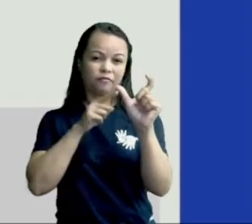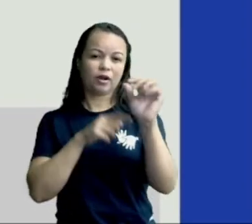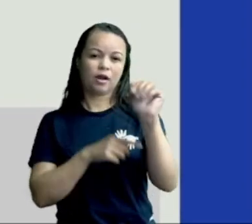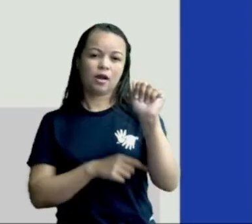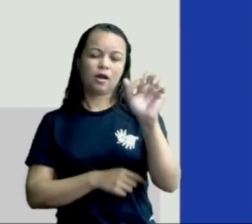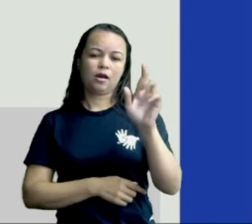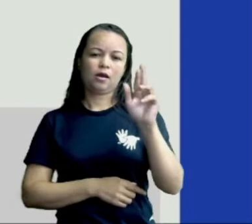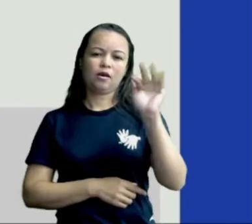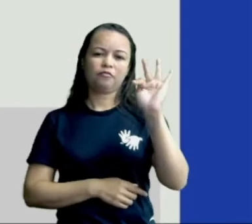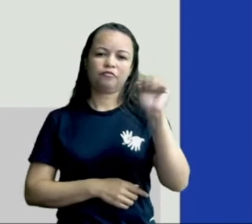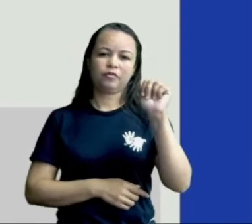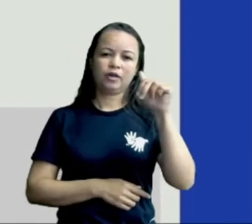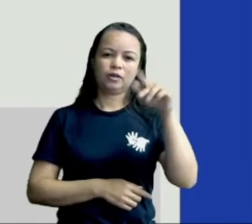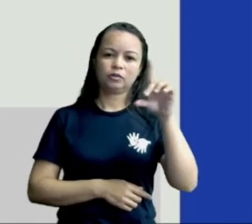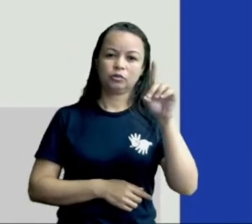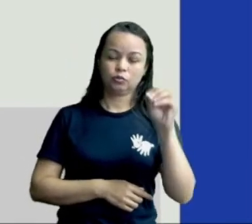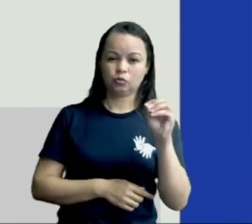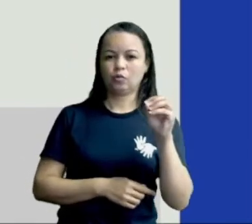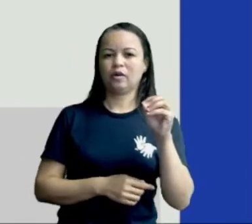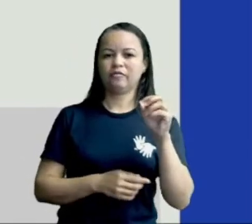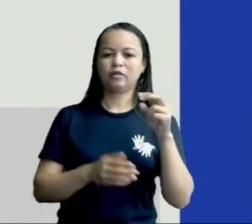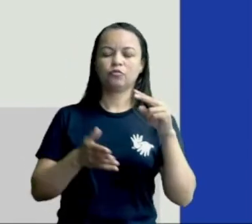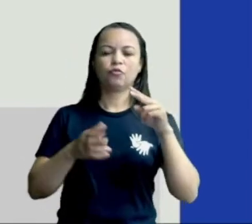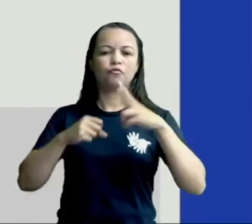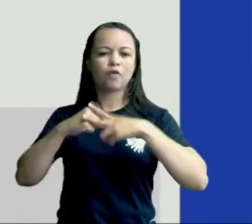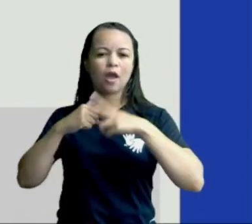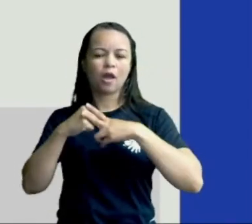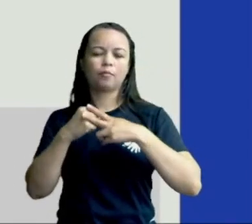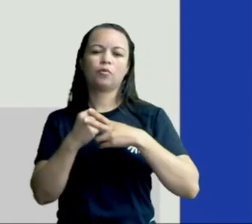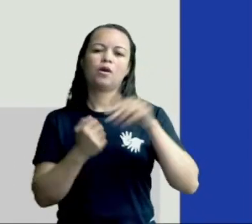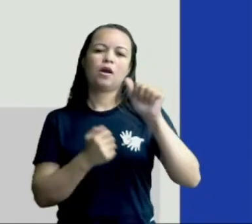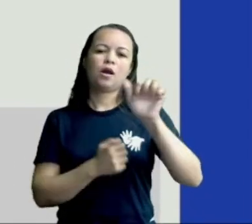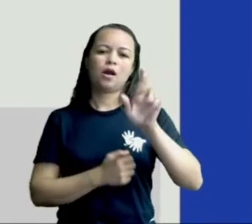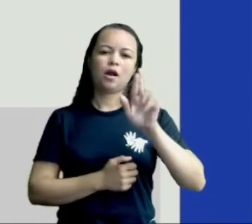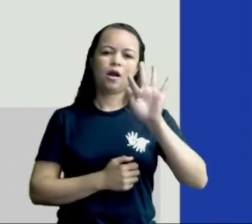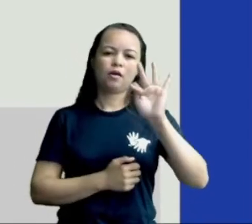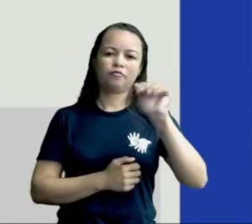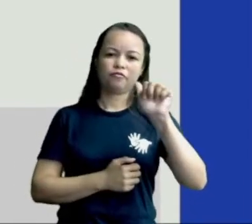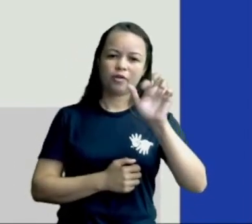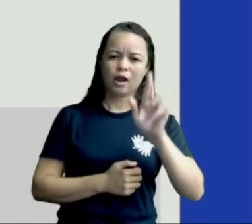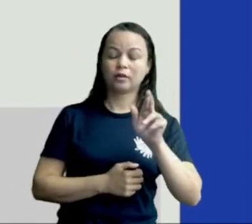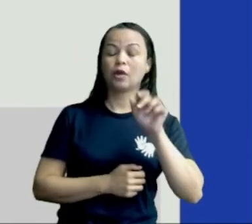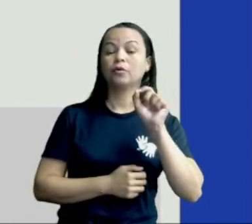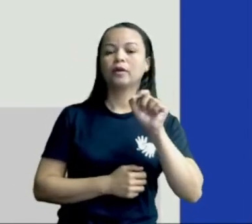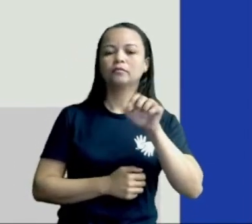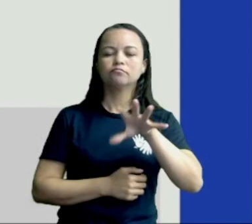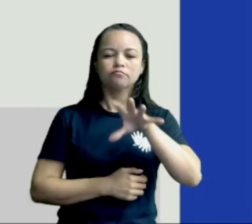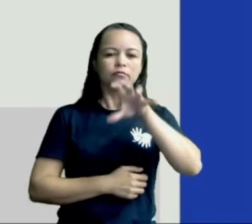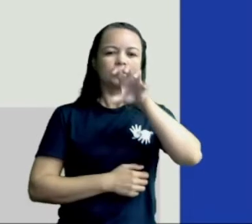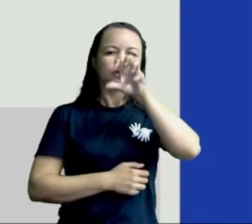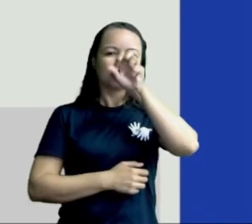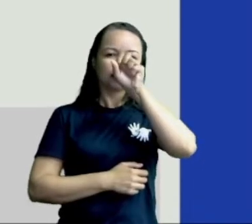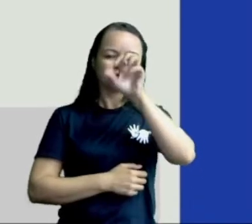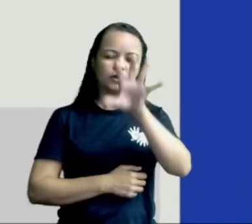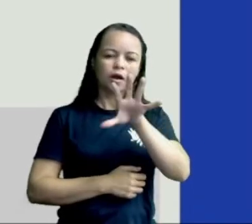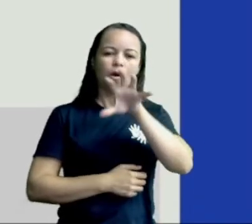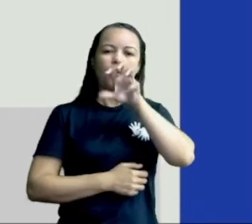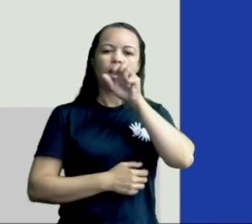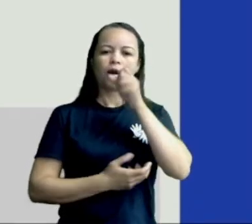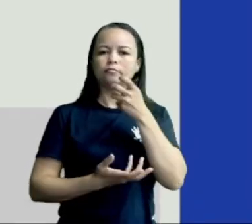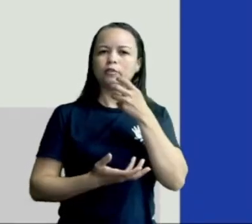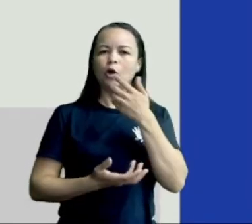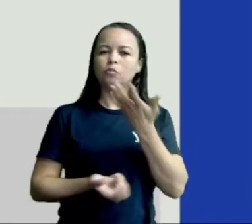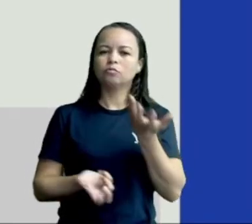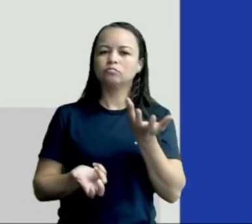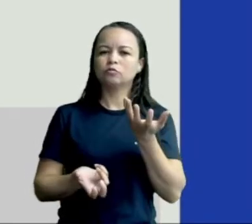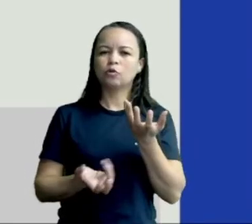arfando, ela vem do verbo arfar e quer dizer respirar, puxar o ar. Então, quando ele diz, quando eu ouço o teu nome, sinto as